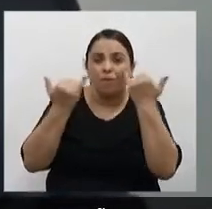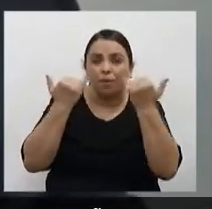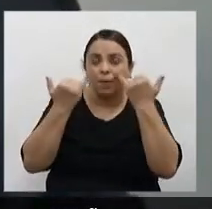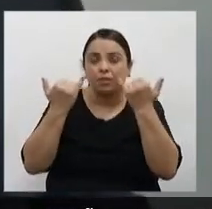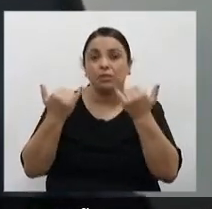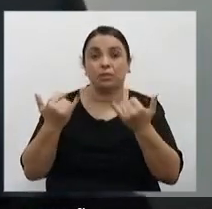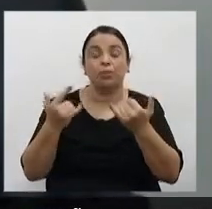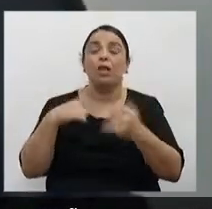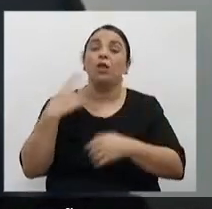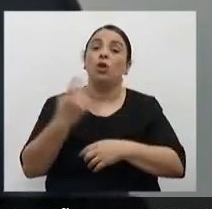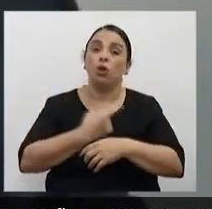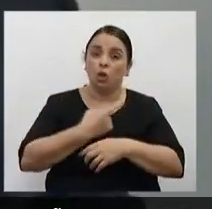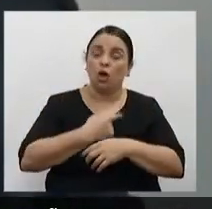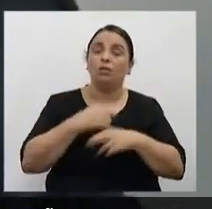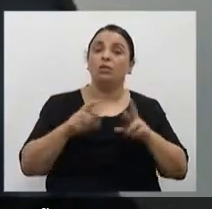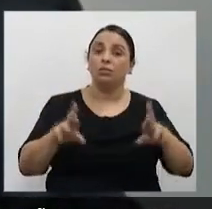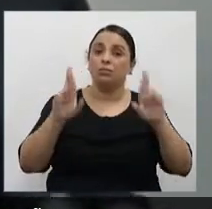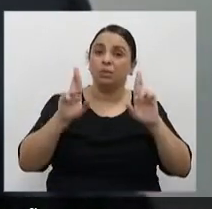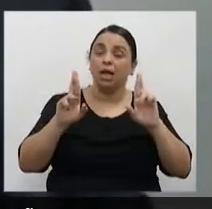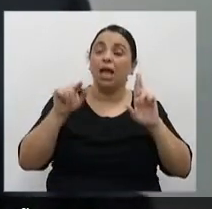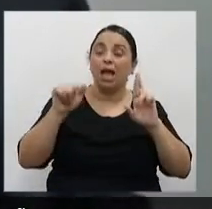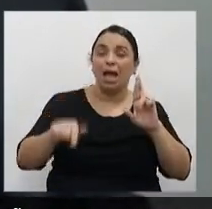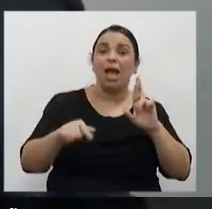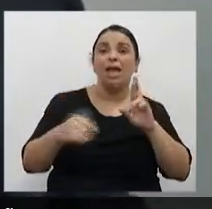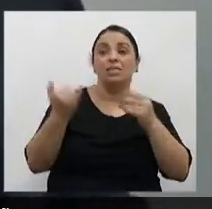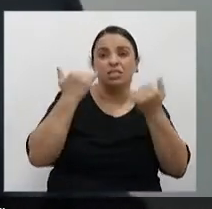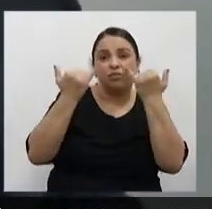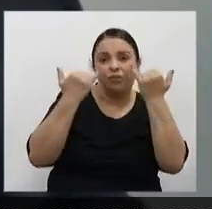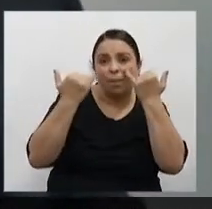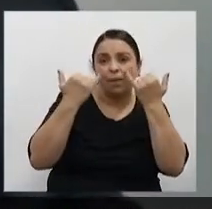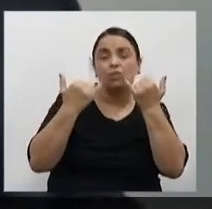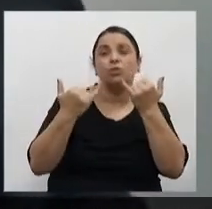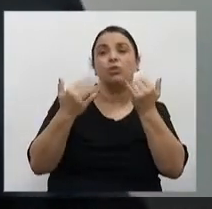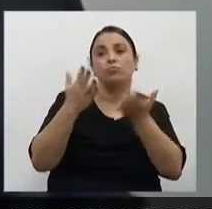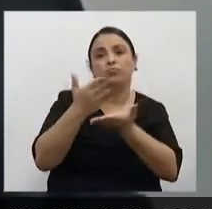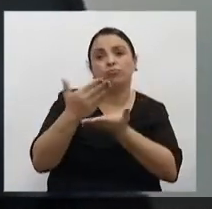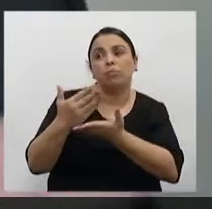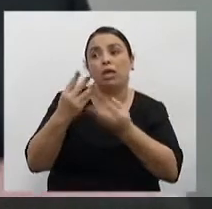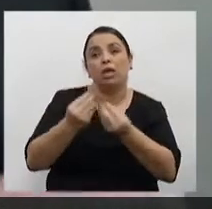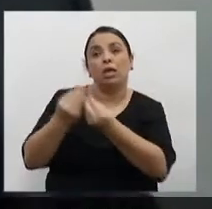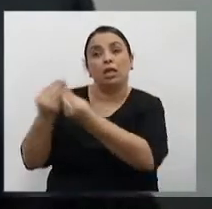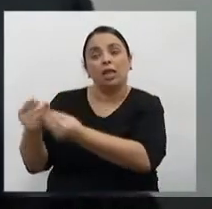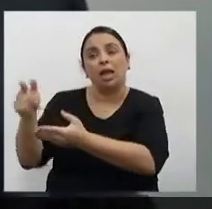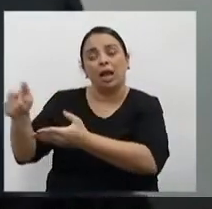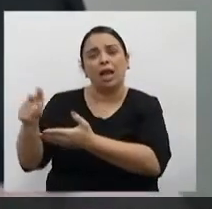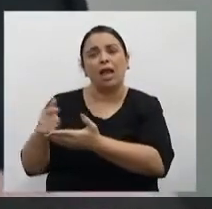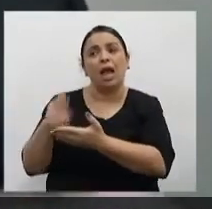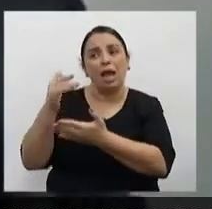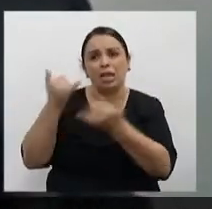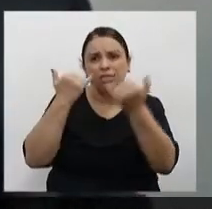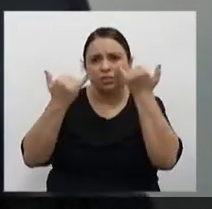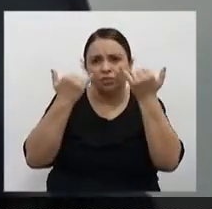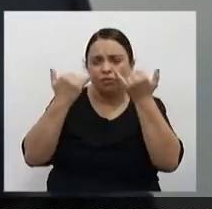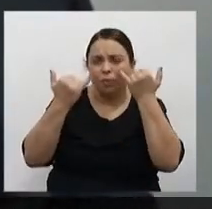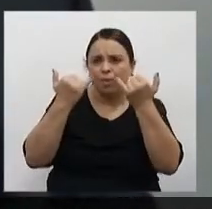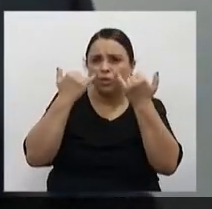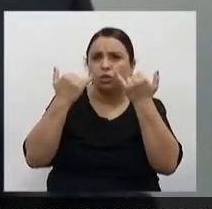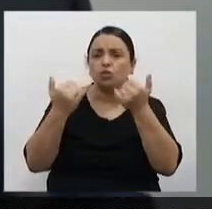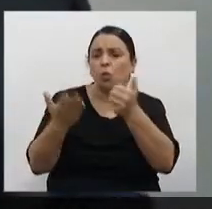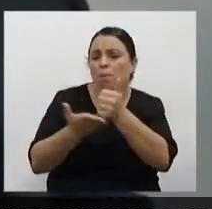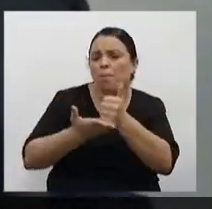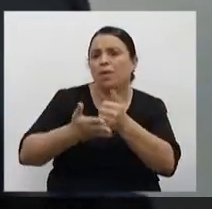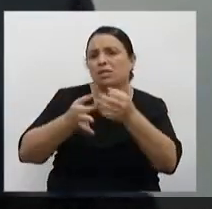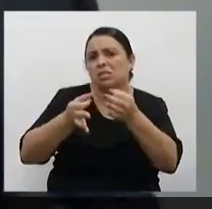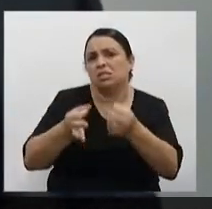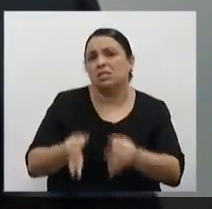Então, o nosso papel é levar essas informações de forma contundente, definida, bem embasada,